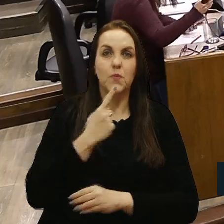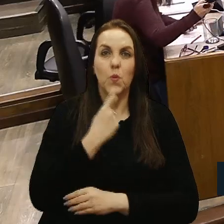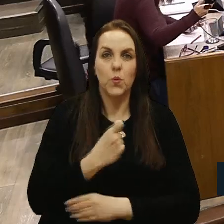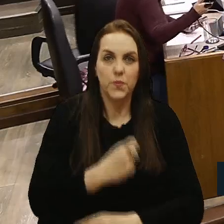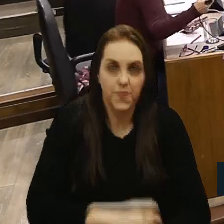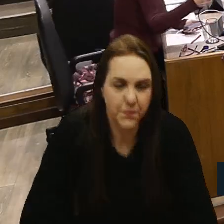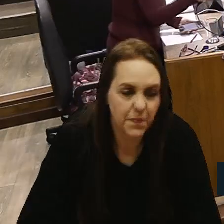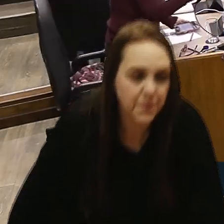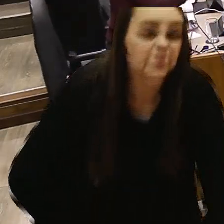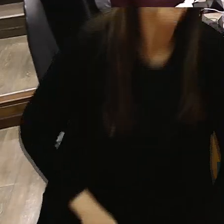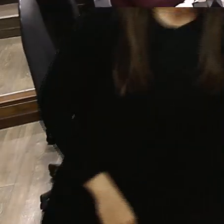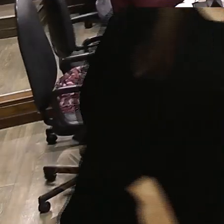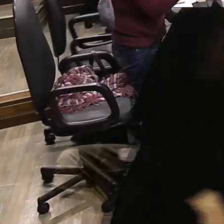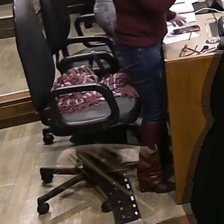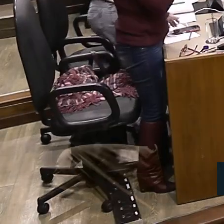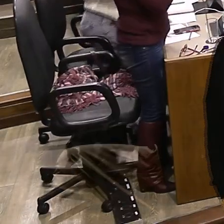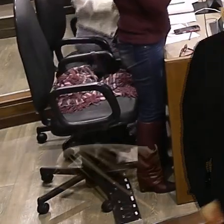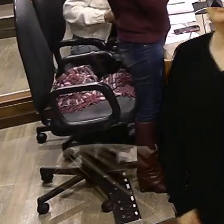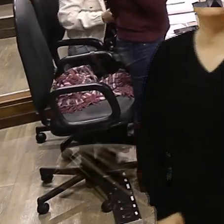Frigeri.